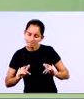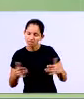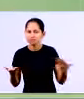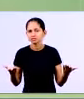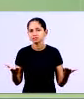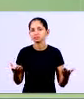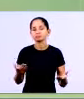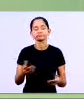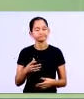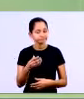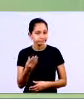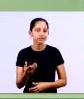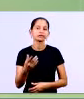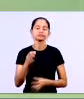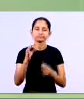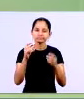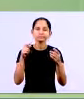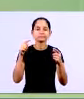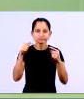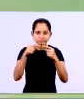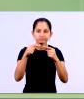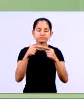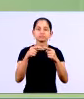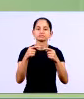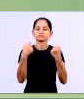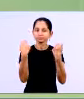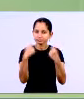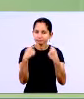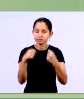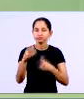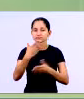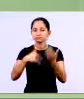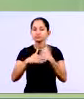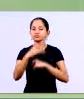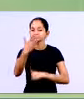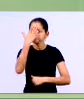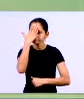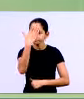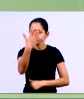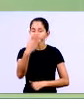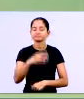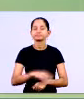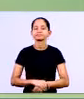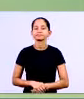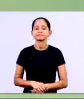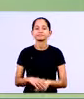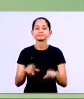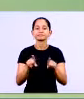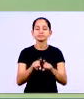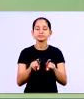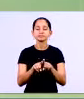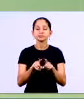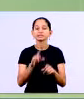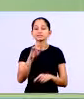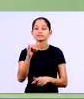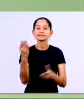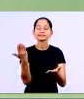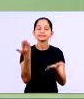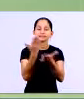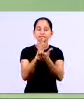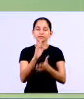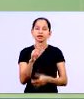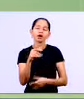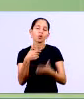hífen, 100% de chance com hífen. Obrigada pela participação aí, pessoal. Se o prefixo terminar com